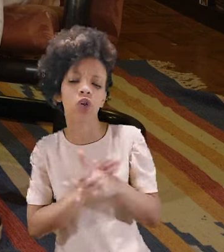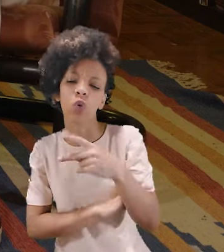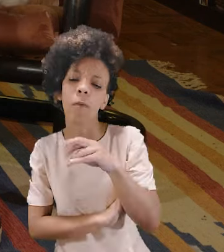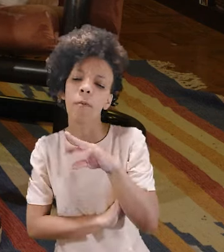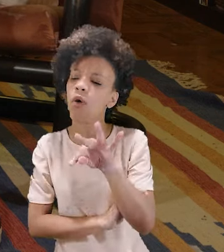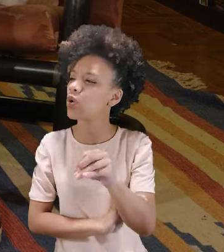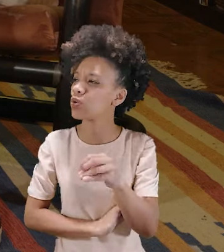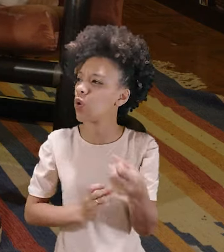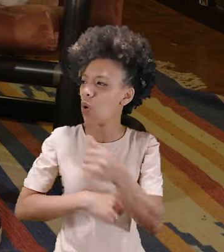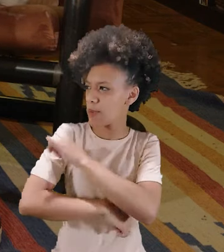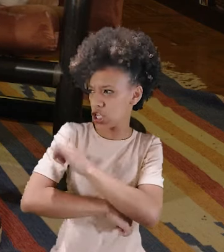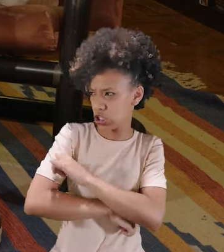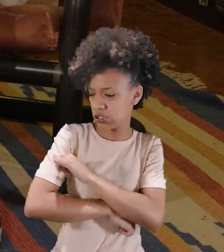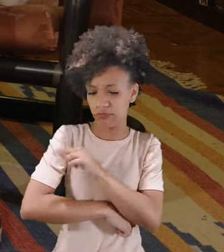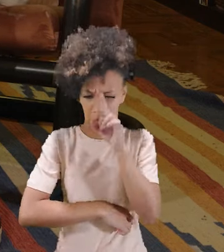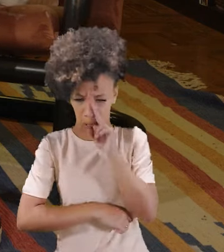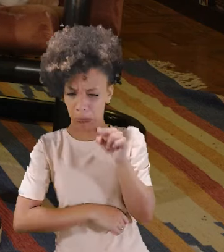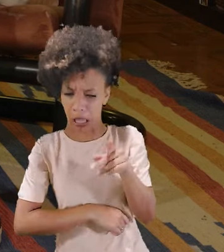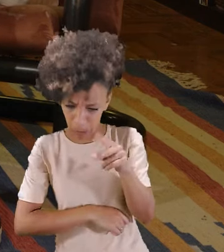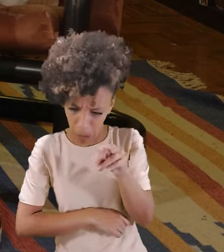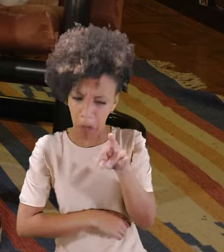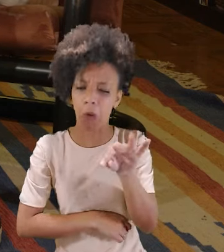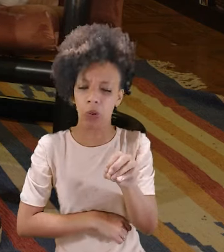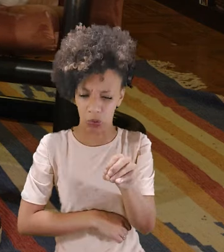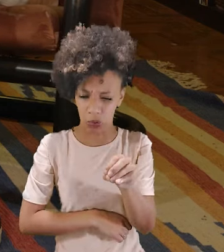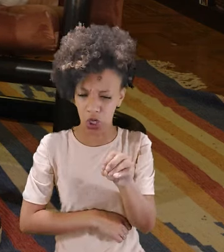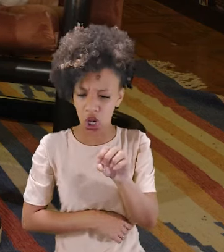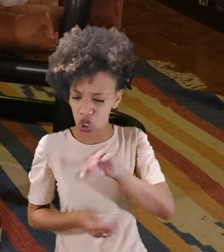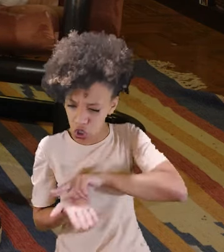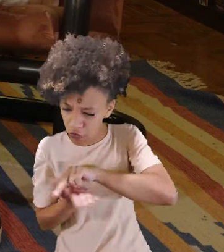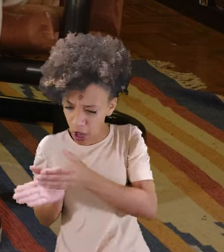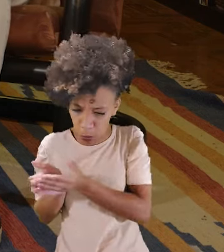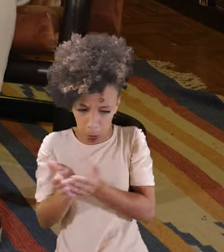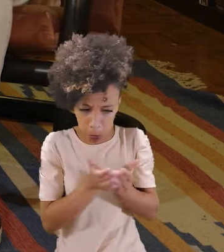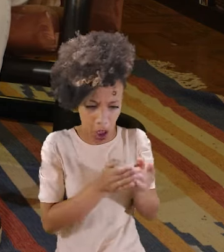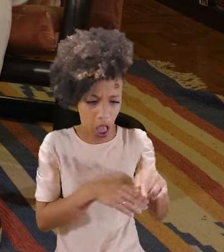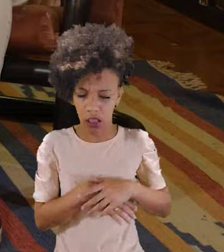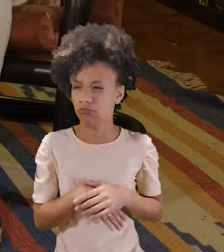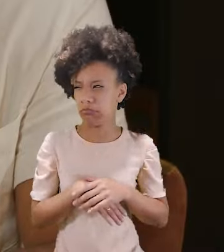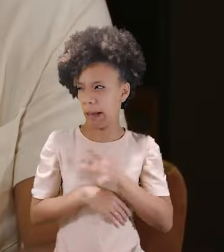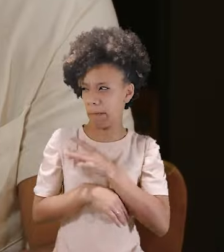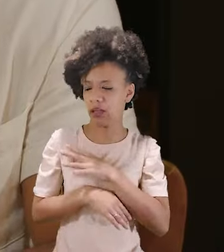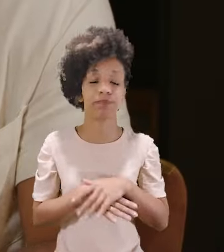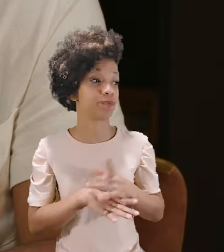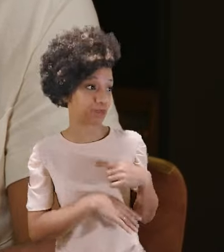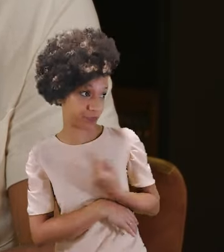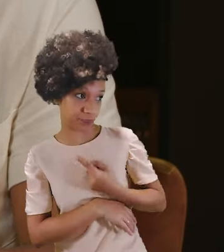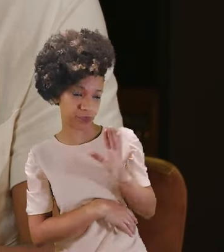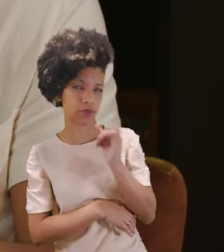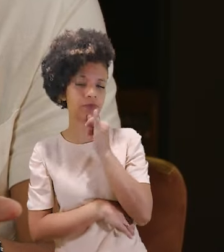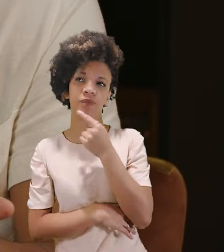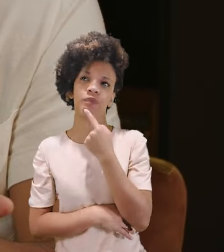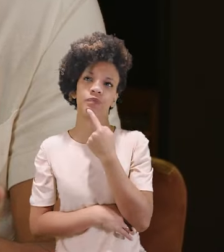falar Tipo qual que é o Rio de Janeiro de perigoso posto aqui é preta esse porta aqui é conta que legal aqui eu tenho medo então acho que